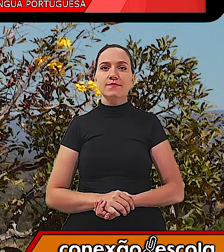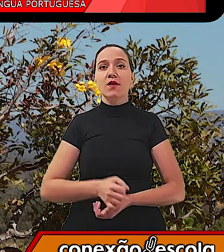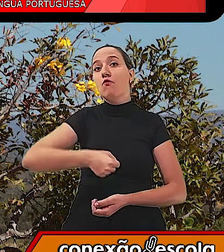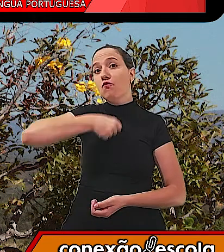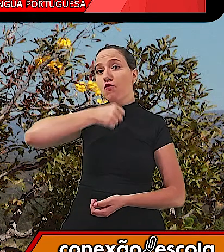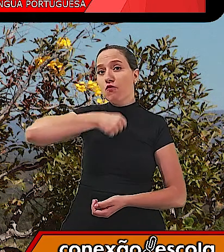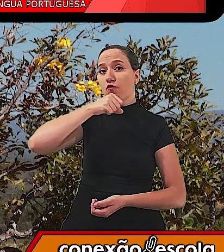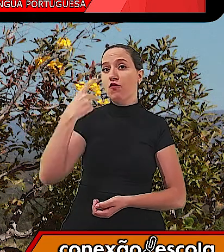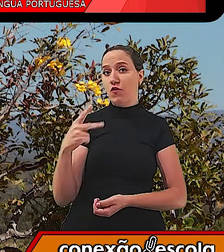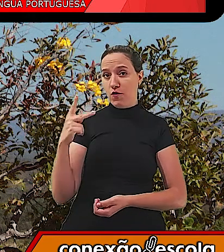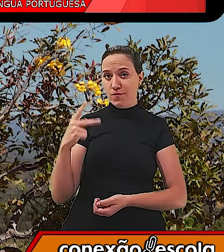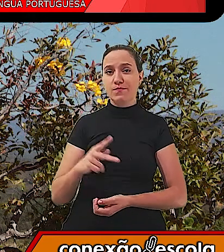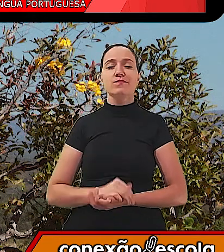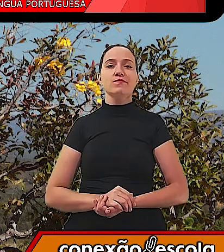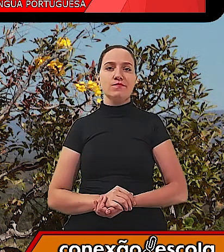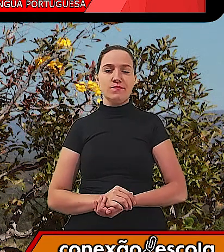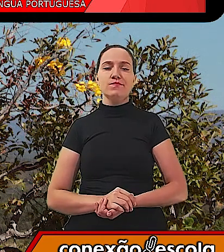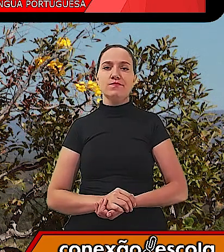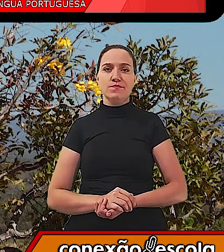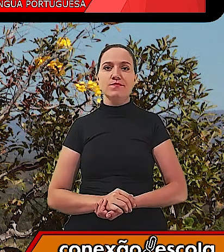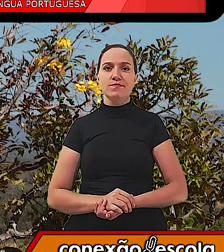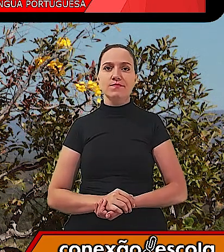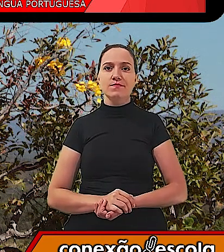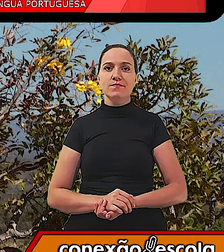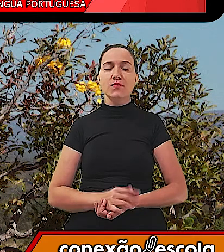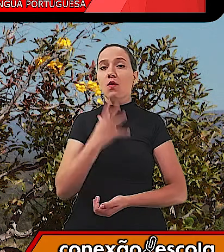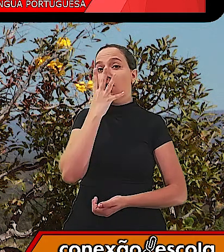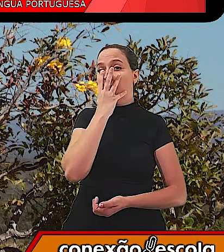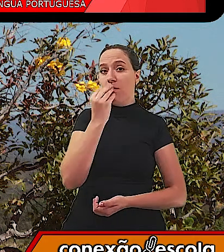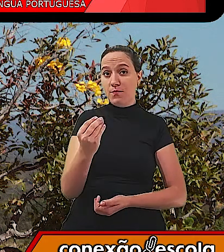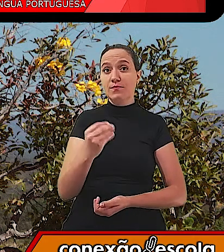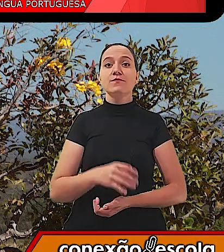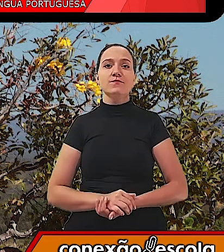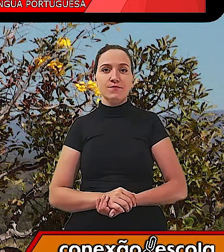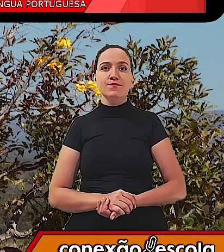a vovó da menina, o lobo